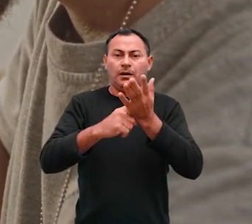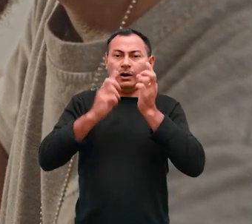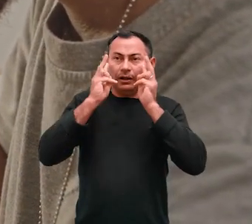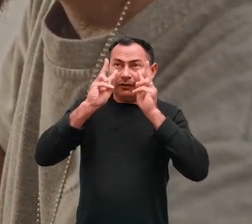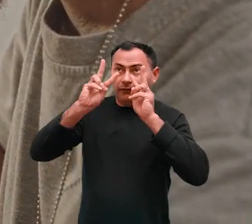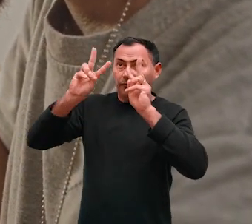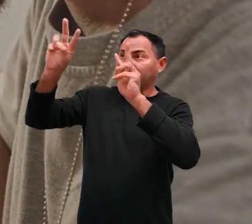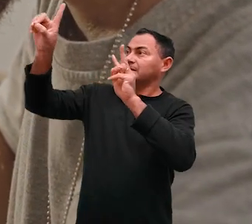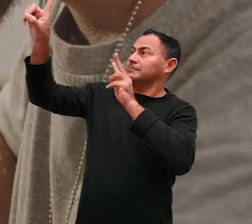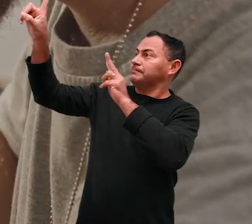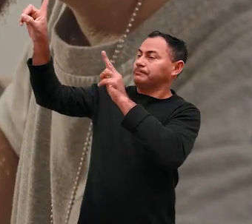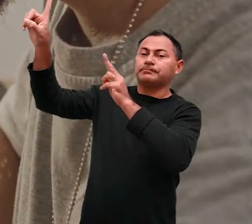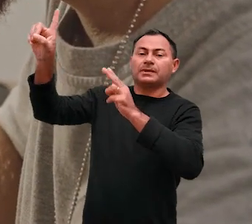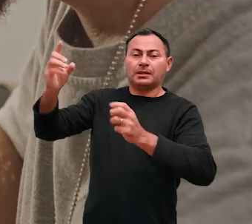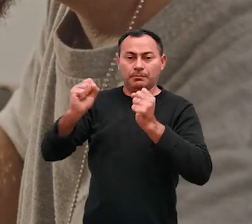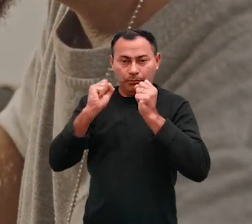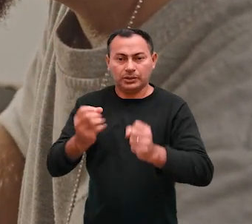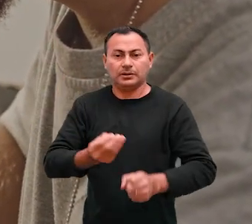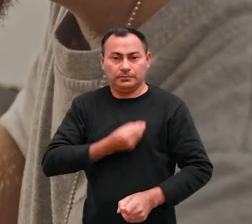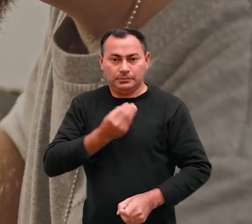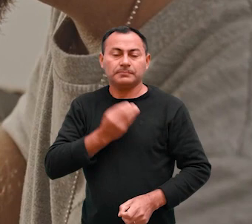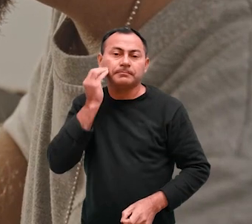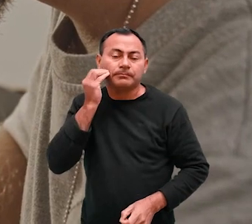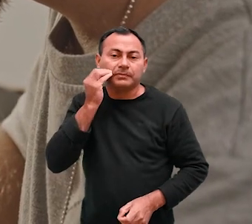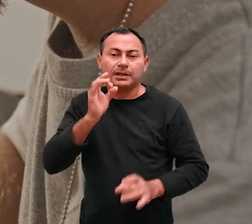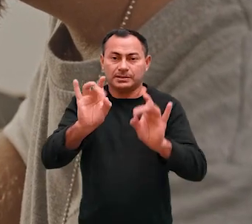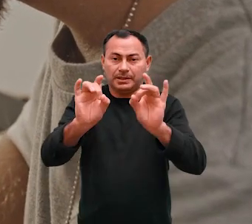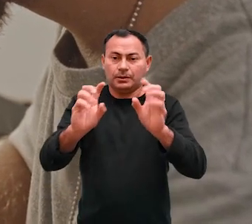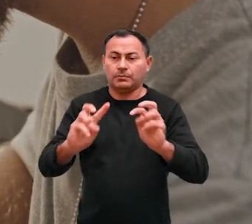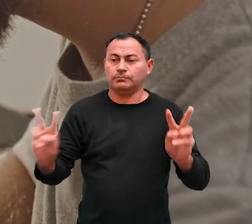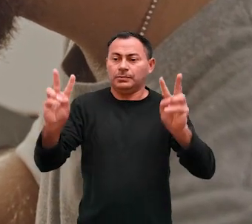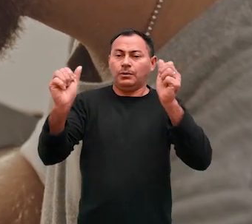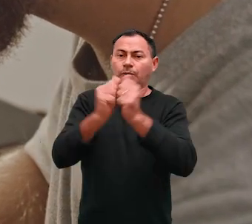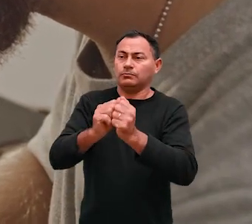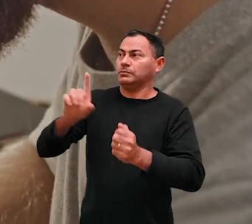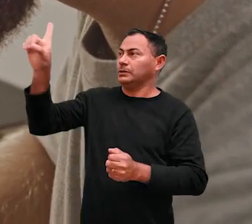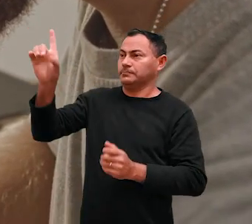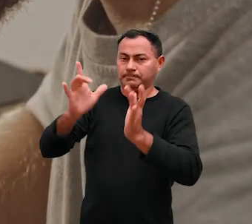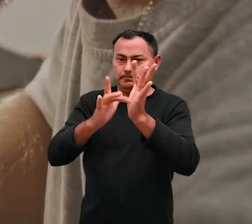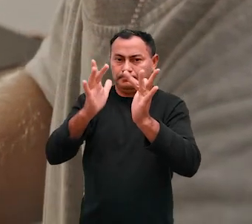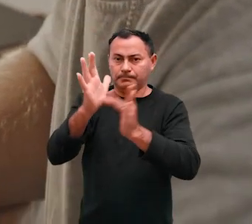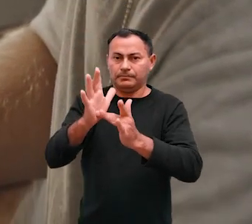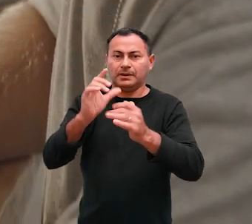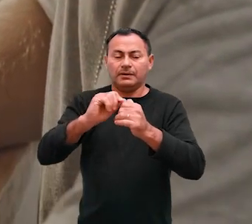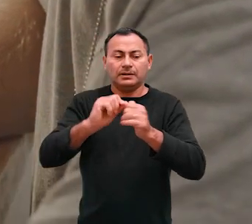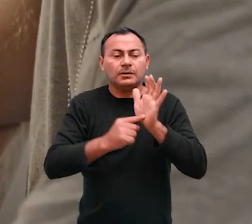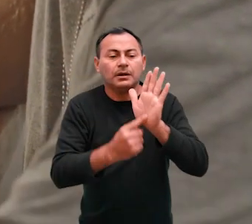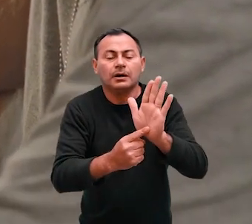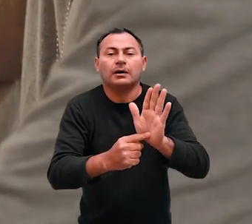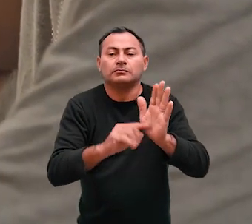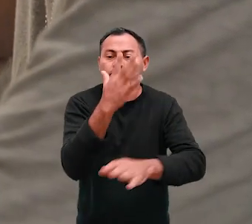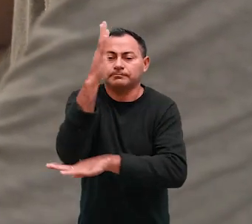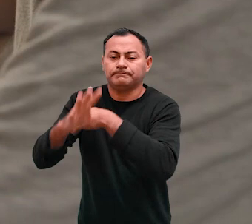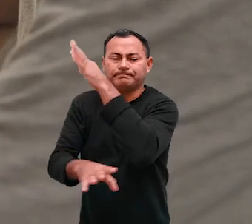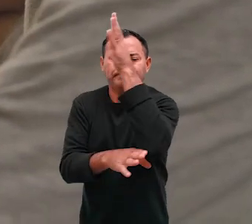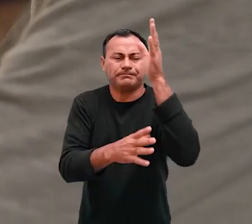no alto, para que vivam uma experiência especial e vitoriosa com Deus. Jesus faz uma ilustração ensinando sobre a